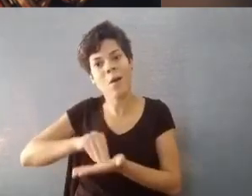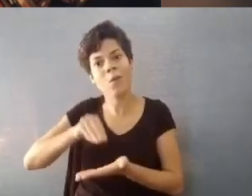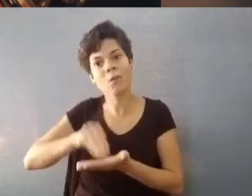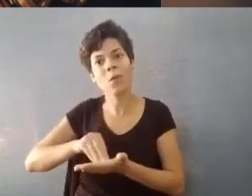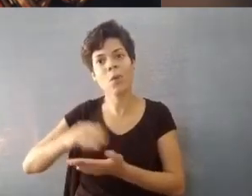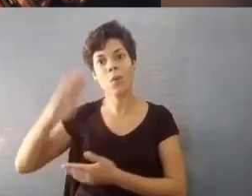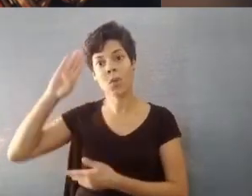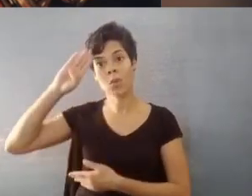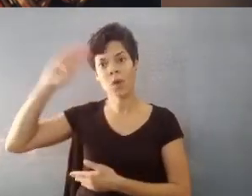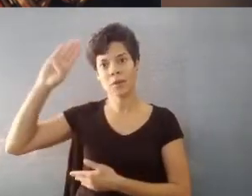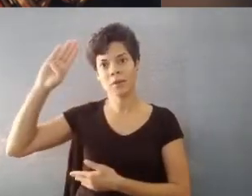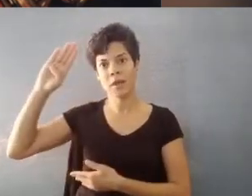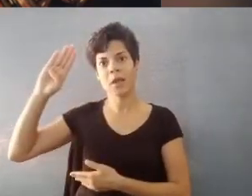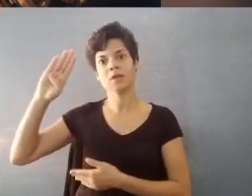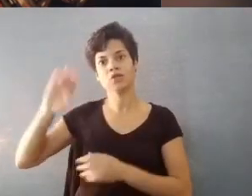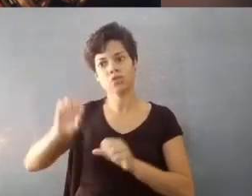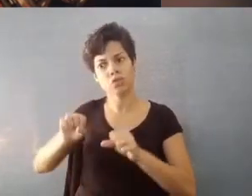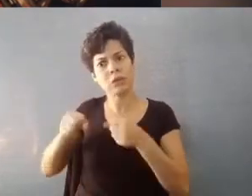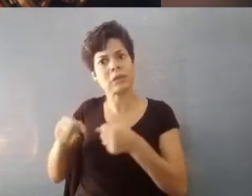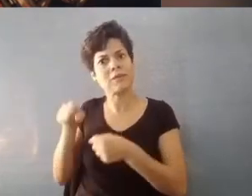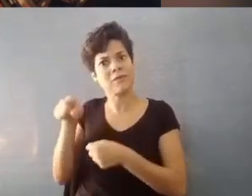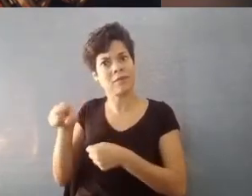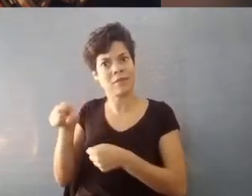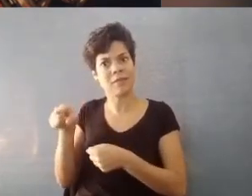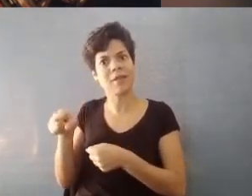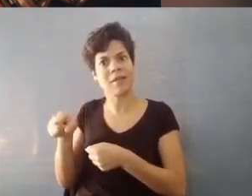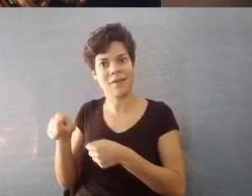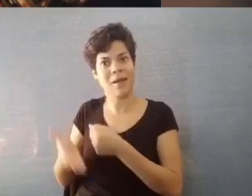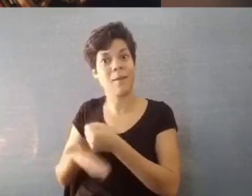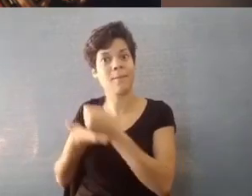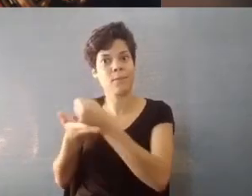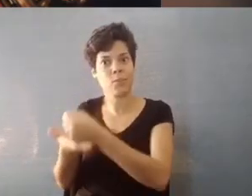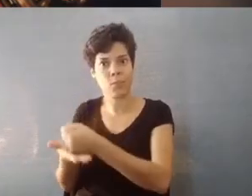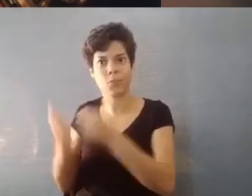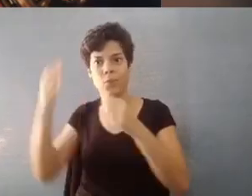exército, que defendia o fim da escravidão.